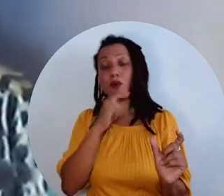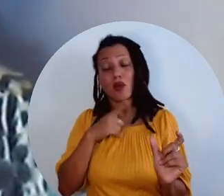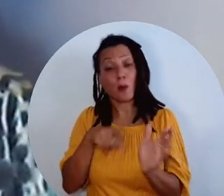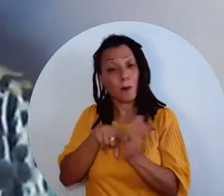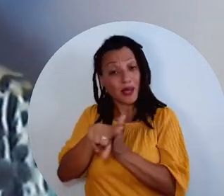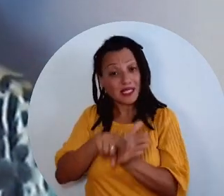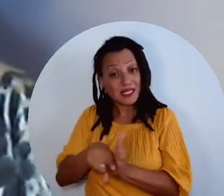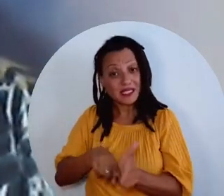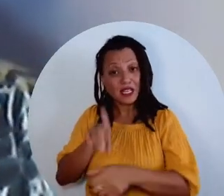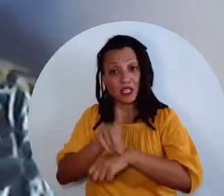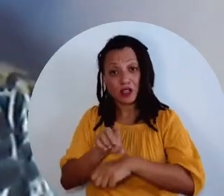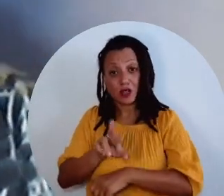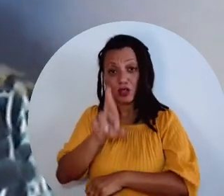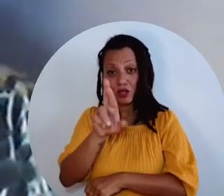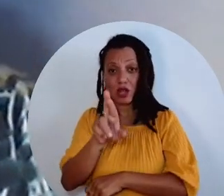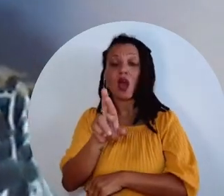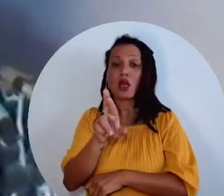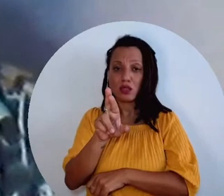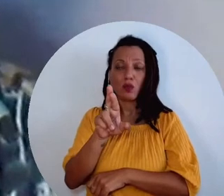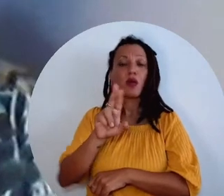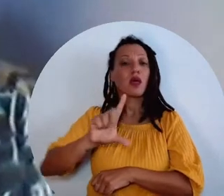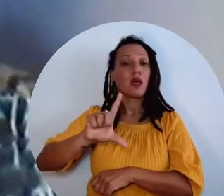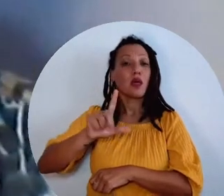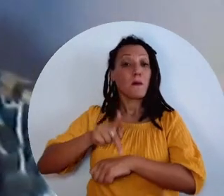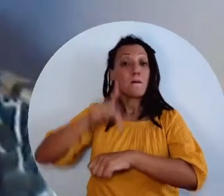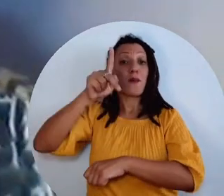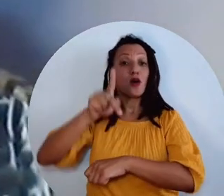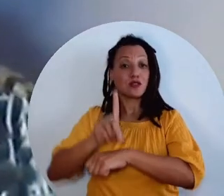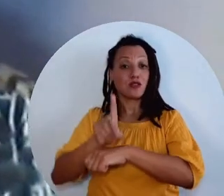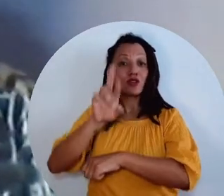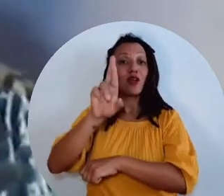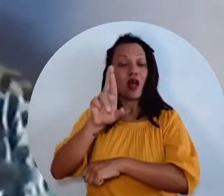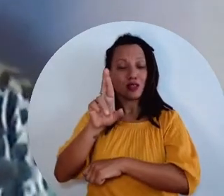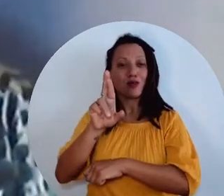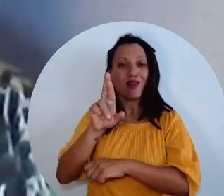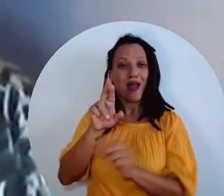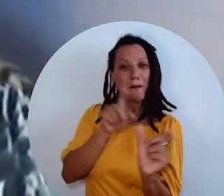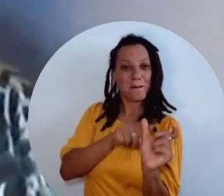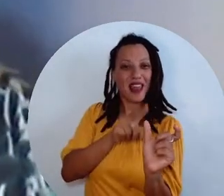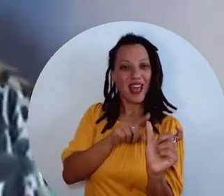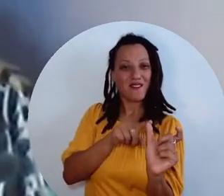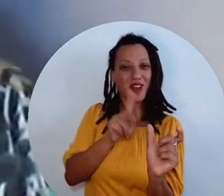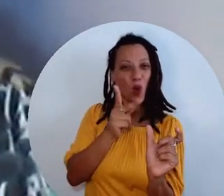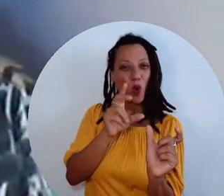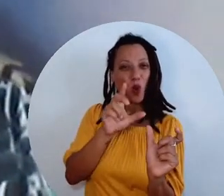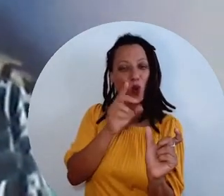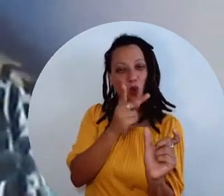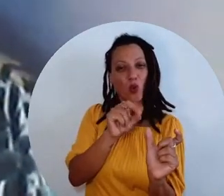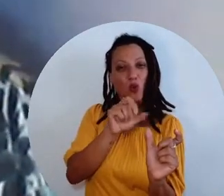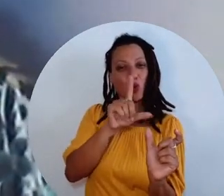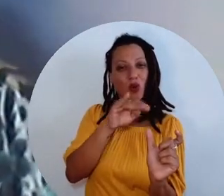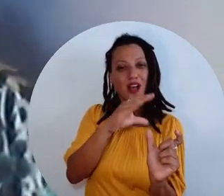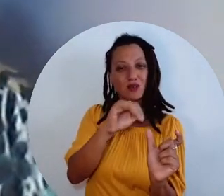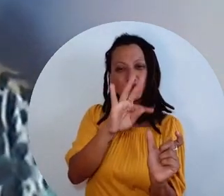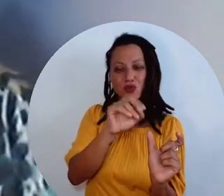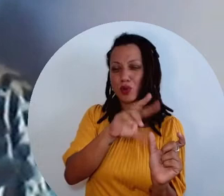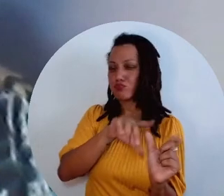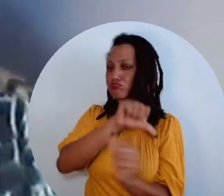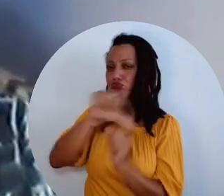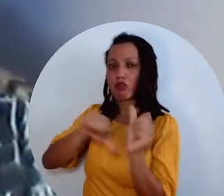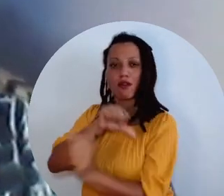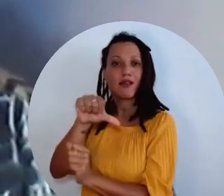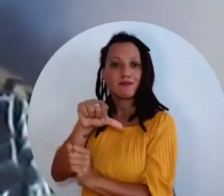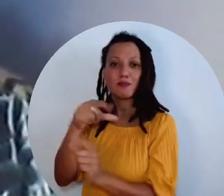doutorado, e no pós-doutoramento eu me dei o direito de trocar a tradução, porque eu acho que ela tem que fazer sentido para a gente aqui